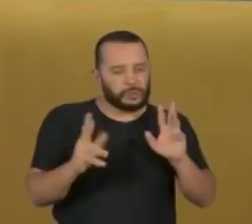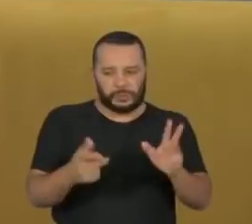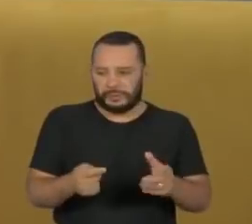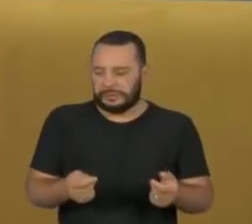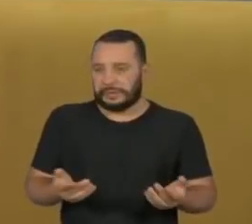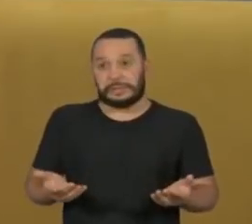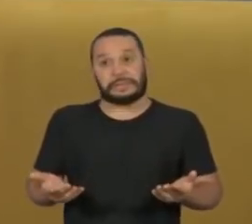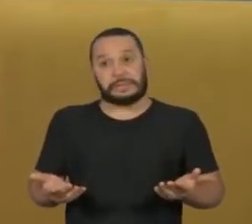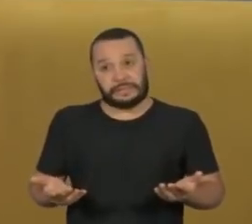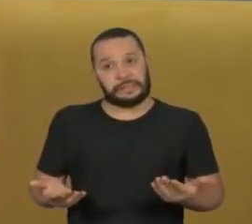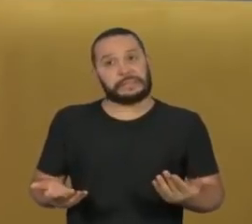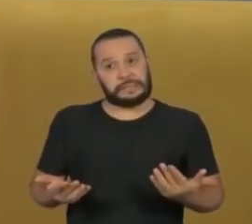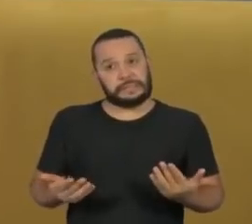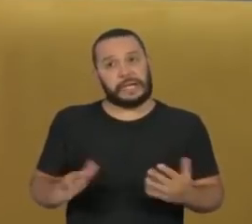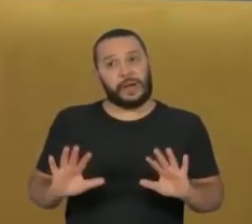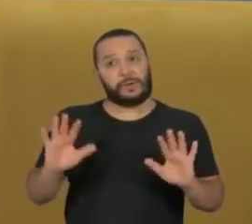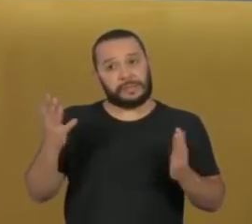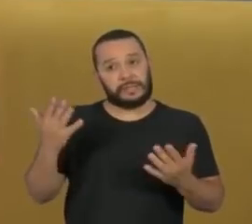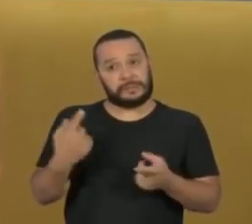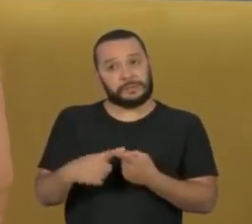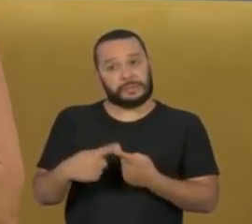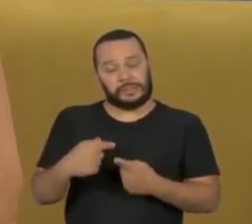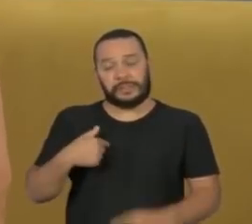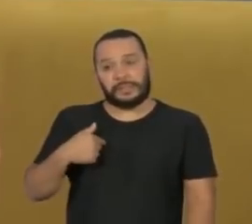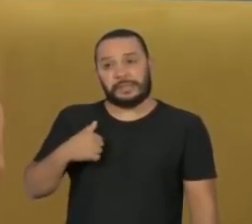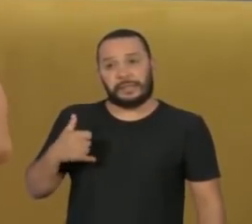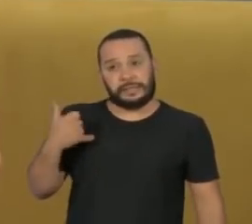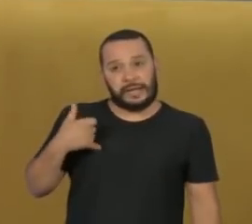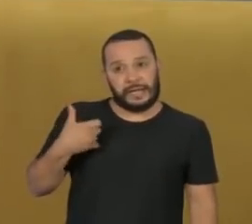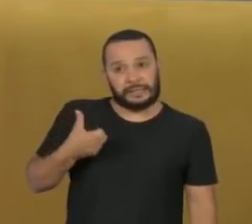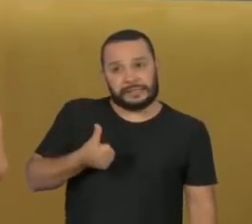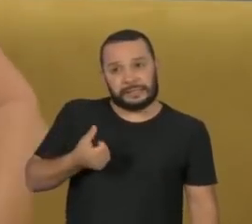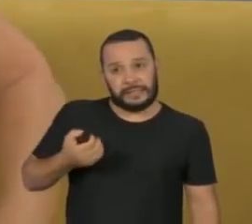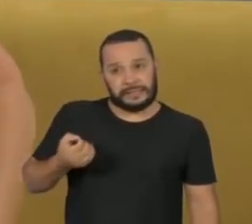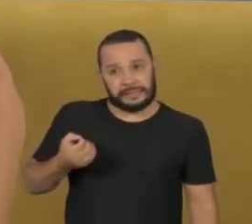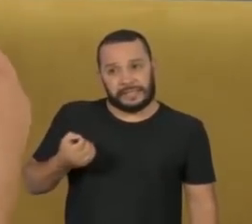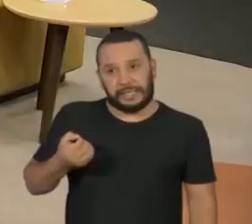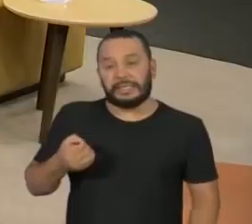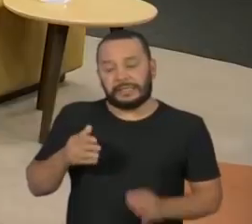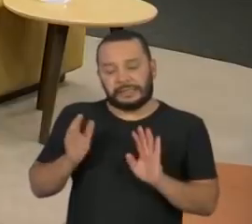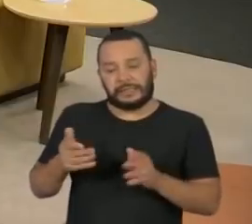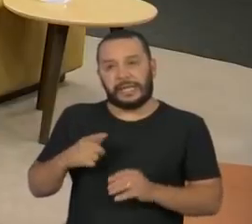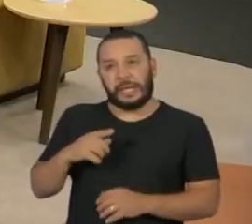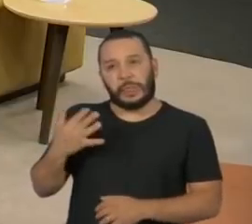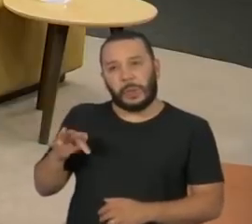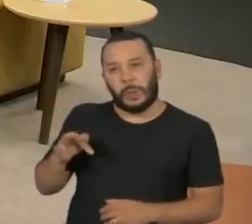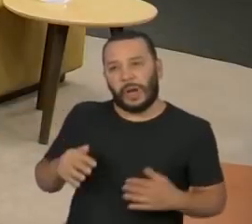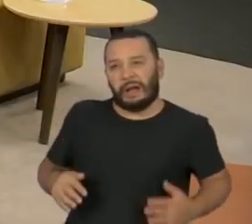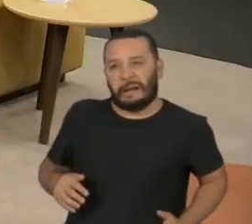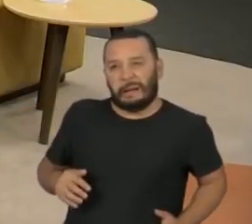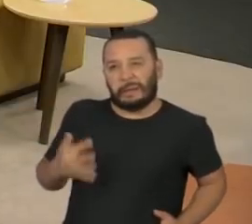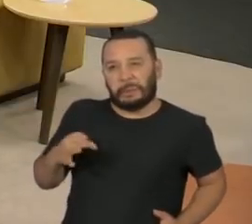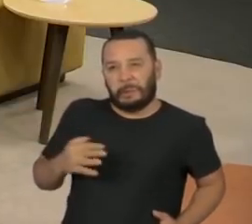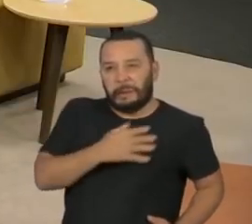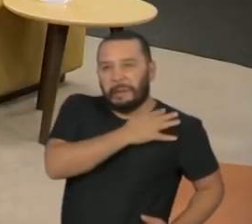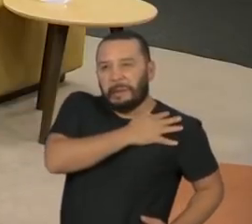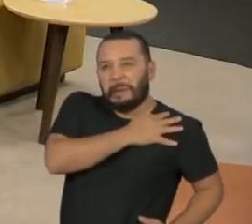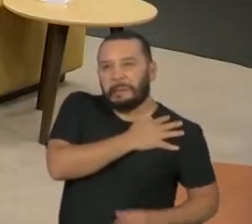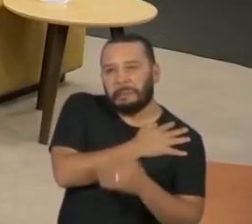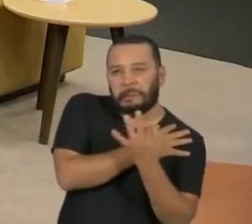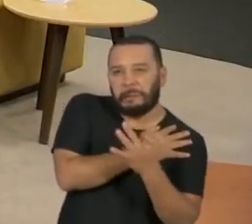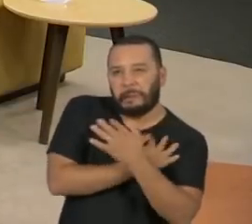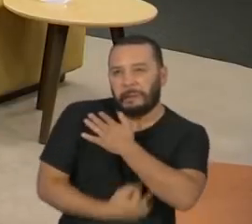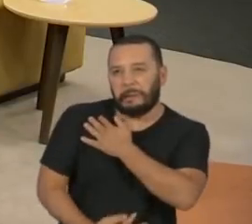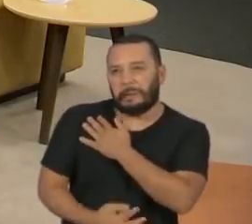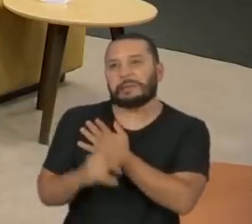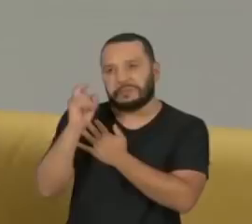ter, afinal de contas, depois dos 60, 70, a idade do condor aqui, condor acolá, né? Então,